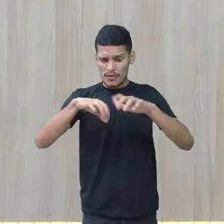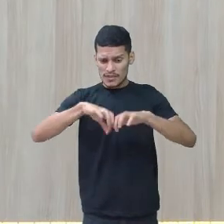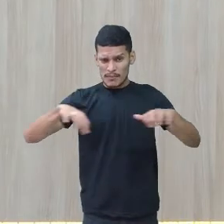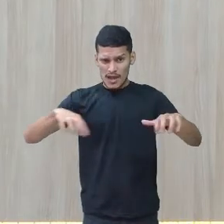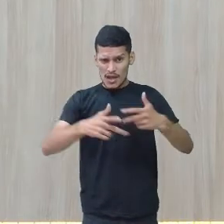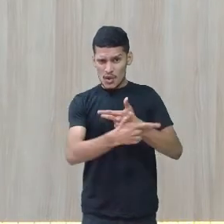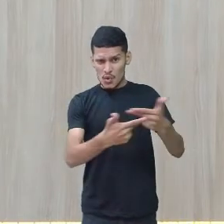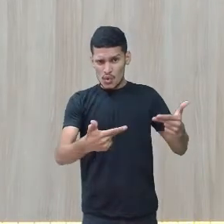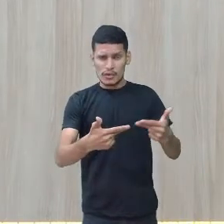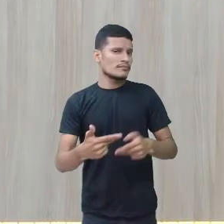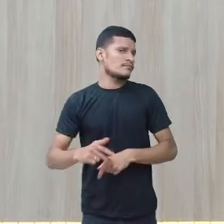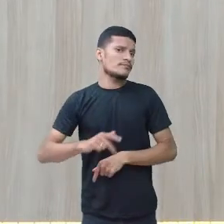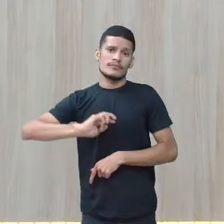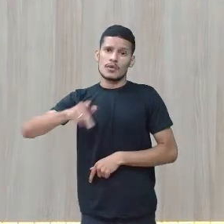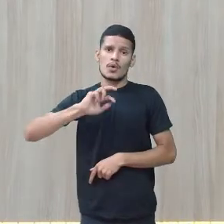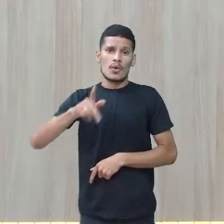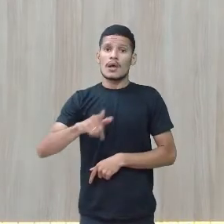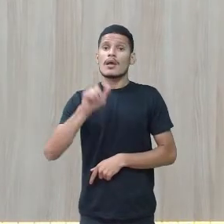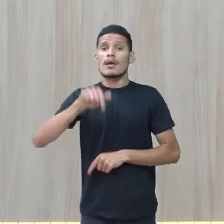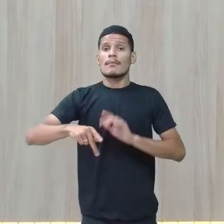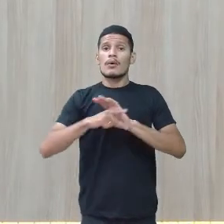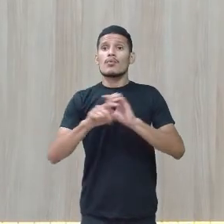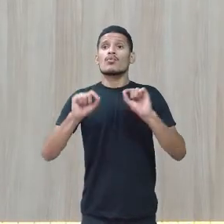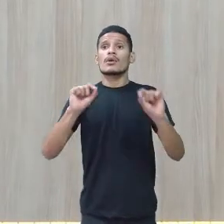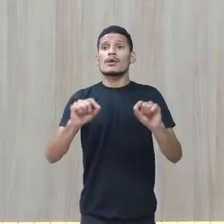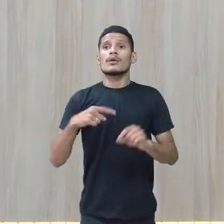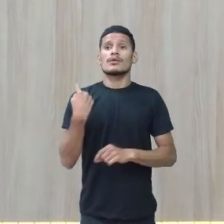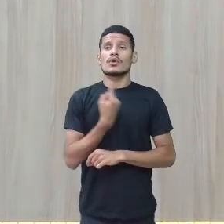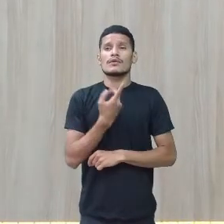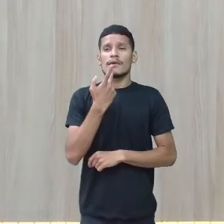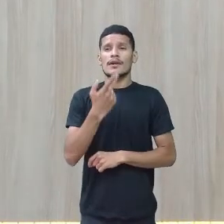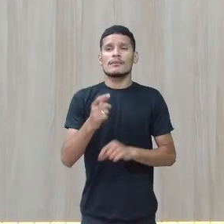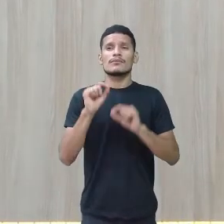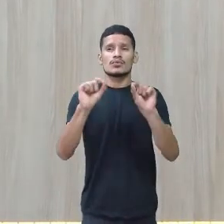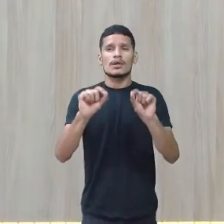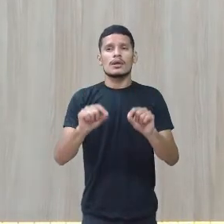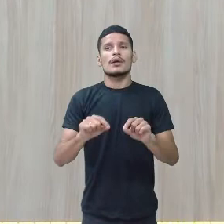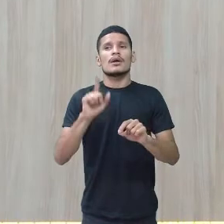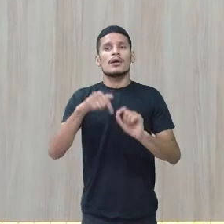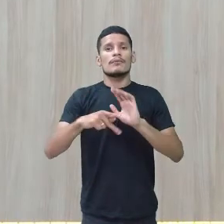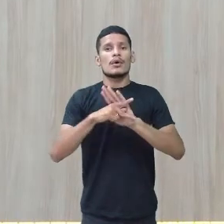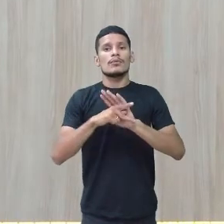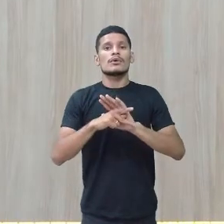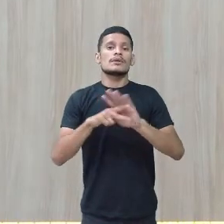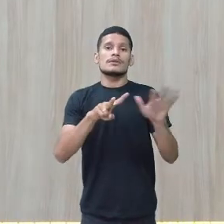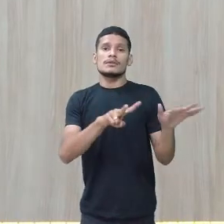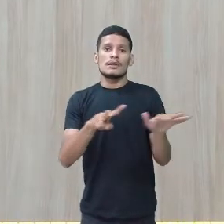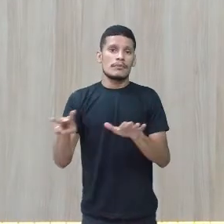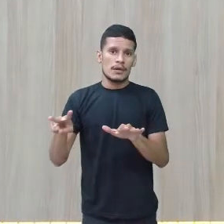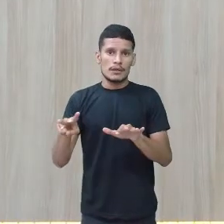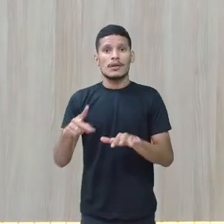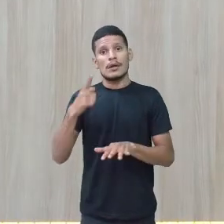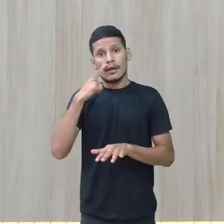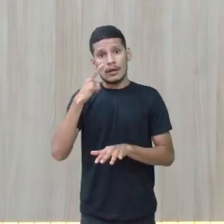coisas, mas a gente vai estar falando aqui da semana agora da astronomia. Deixa eu passar aqui.